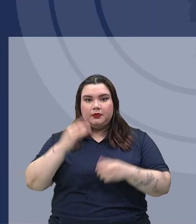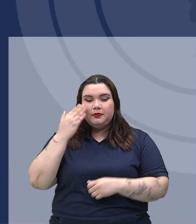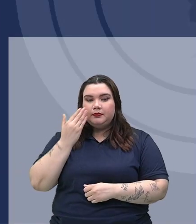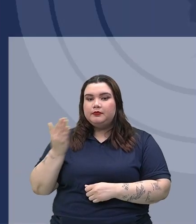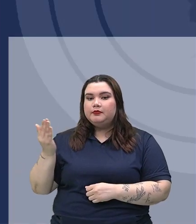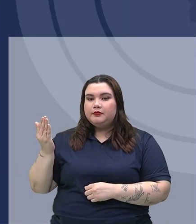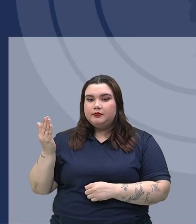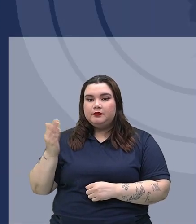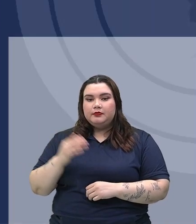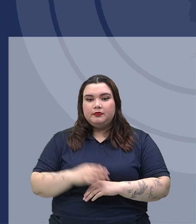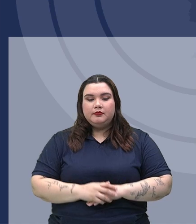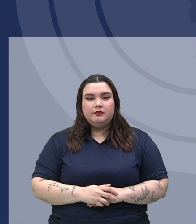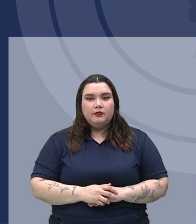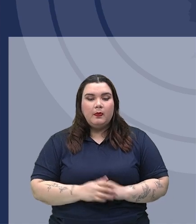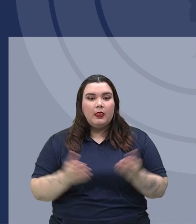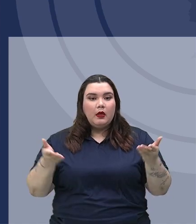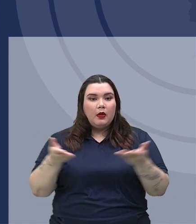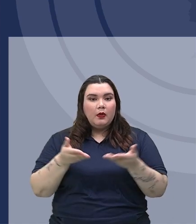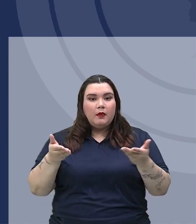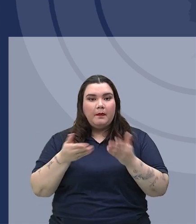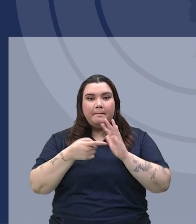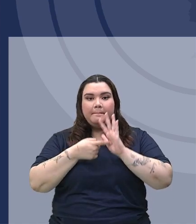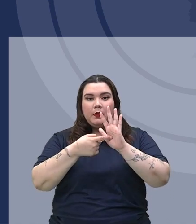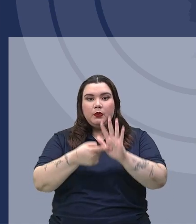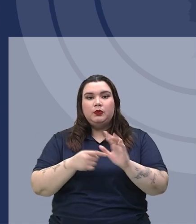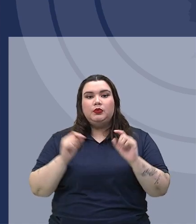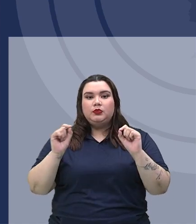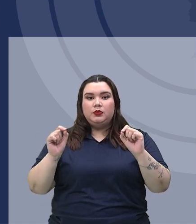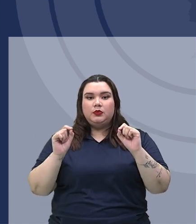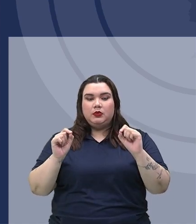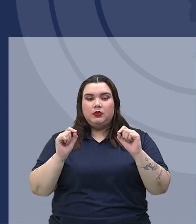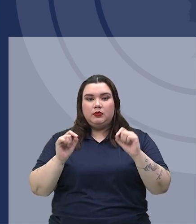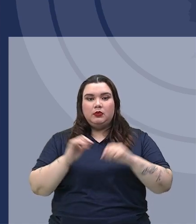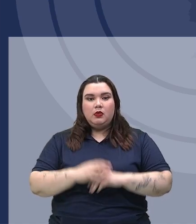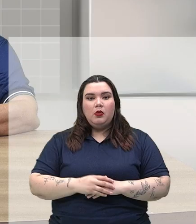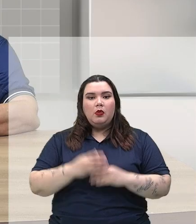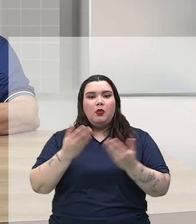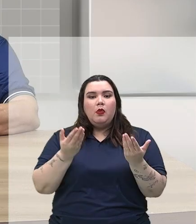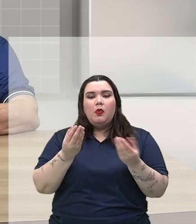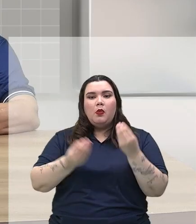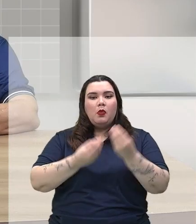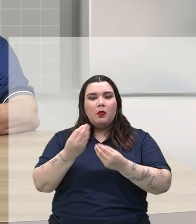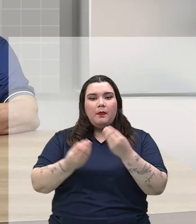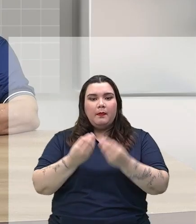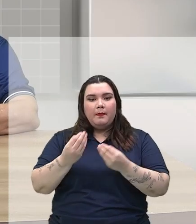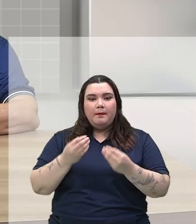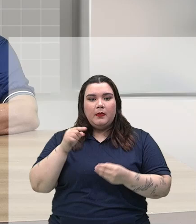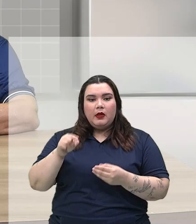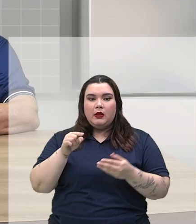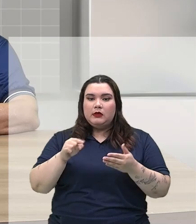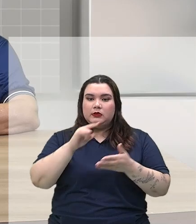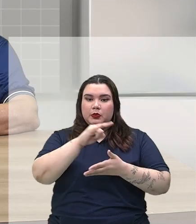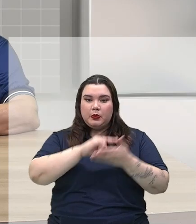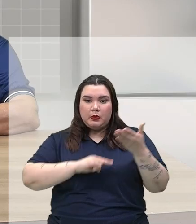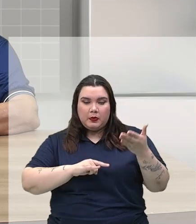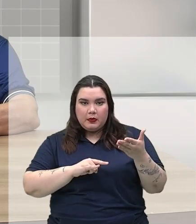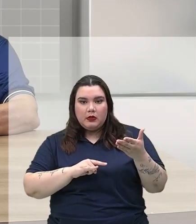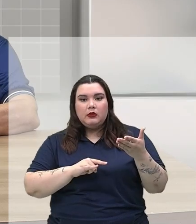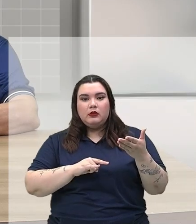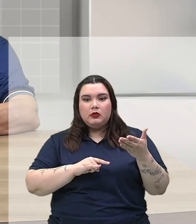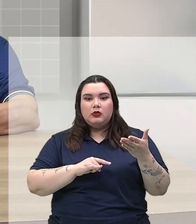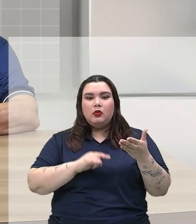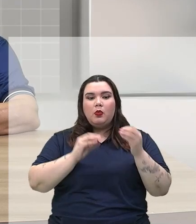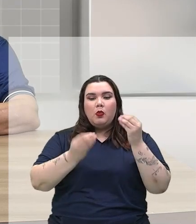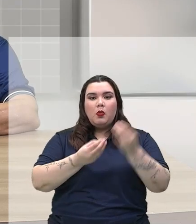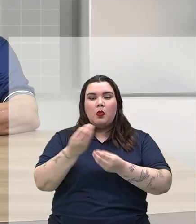Certo. Vamos verificar então agora, conhecer um pouquinho melhor sobre essa ficha, né, a ficha de